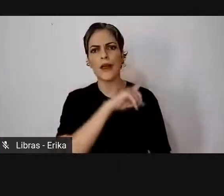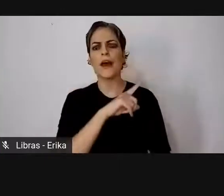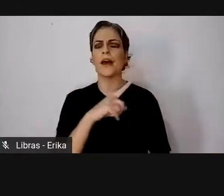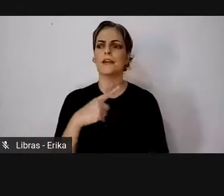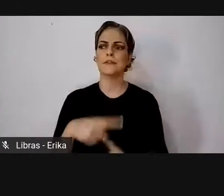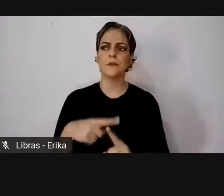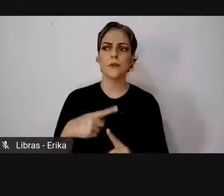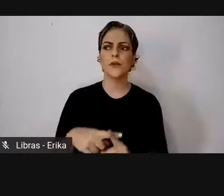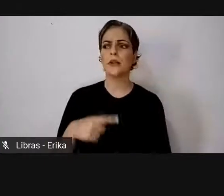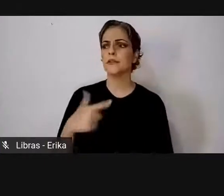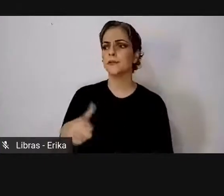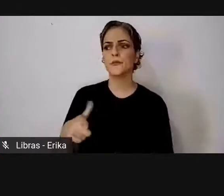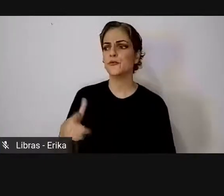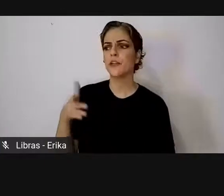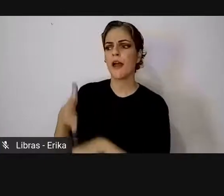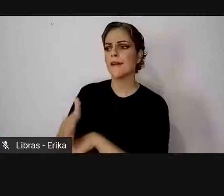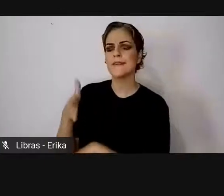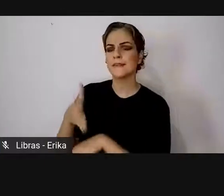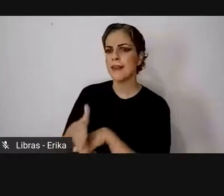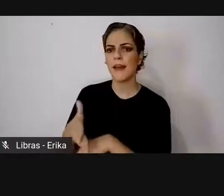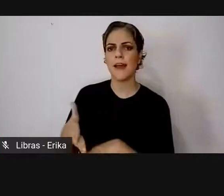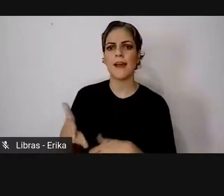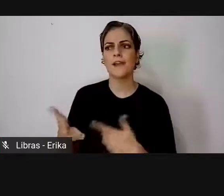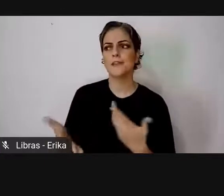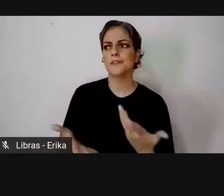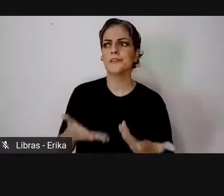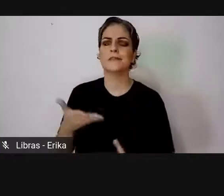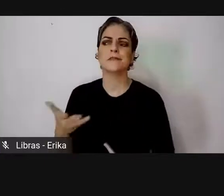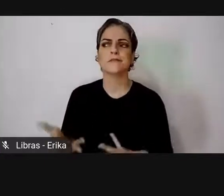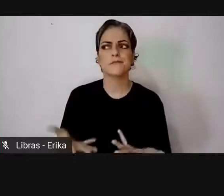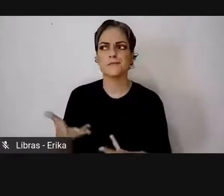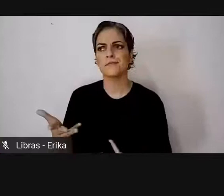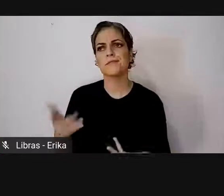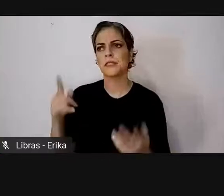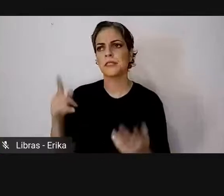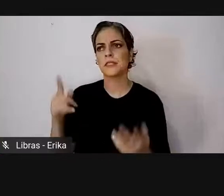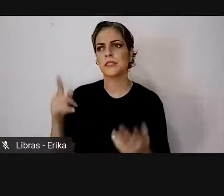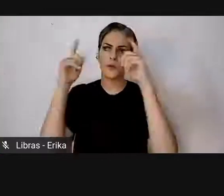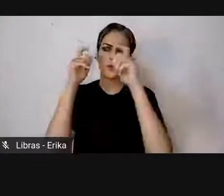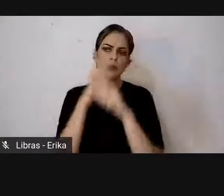estaria passando, né, porque inicialmente eu não tinha o acesso,